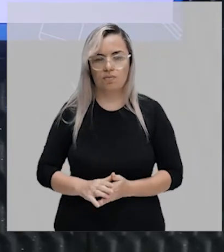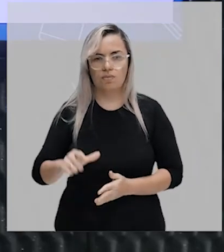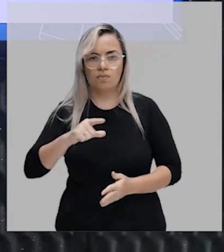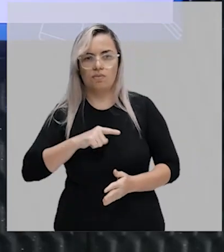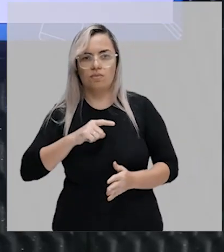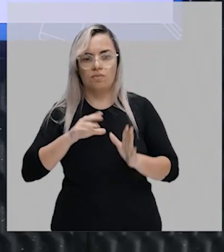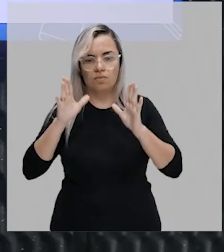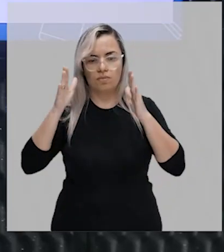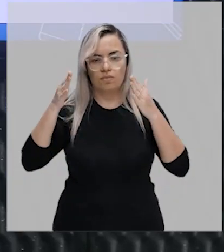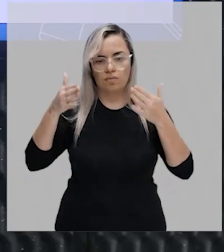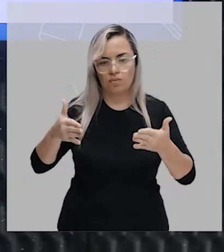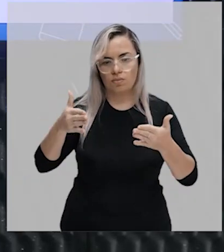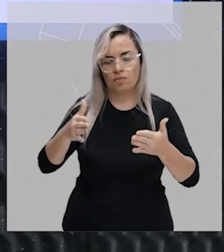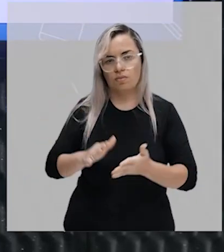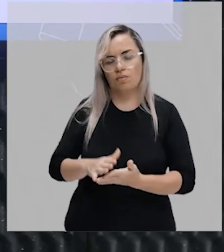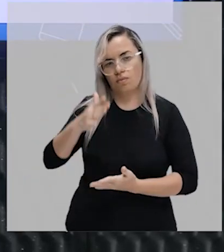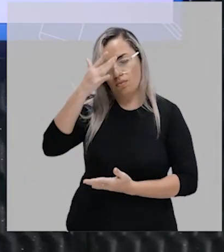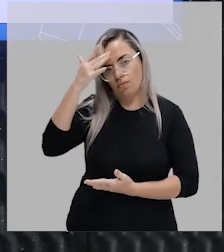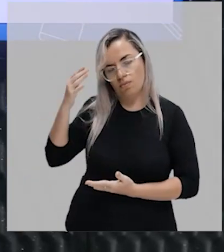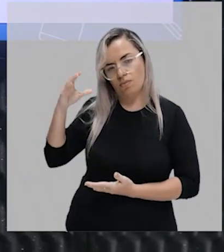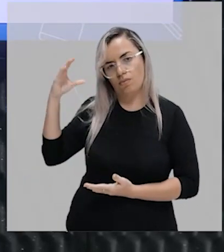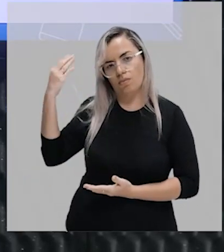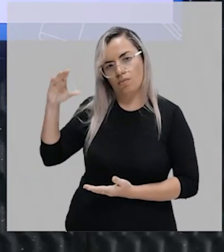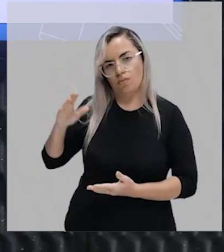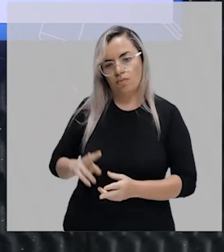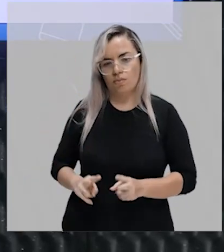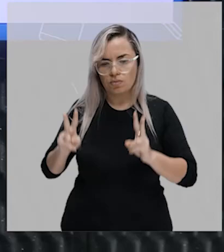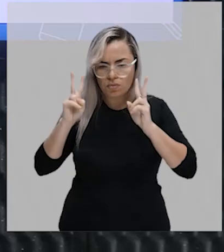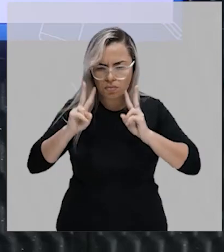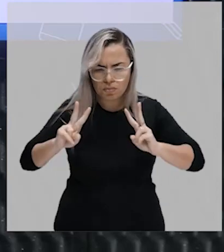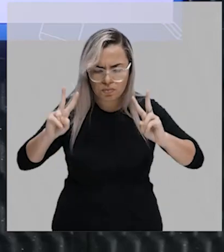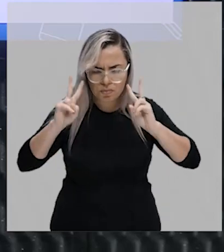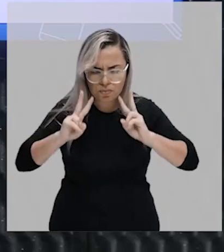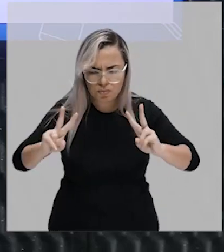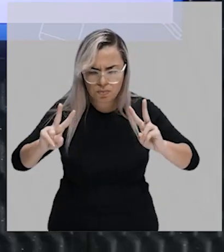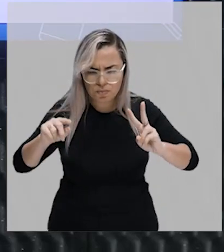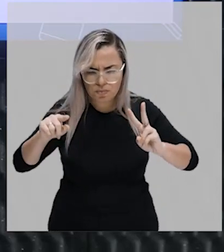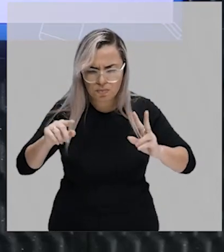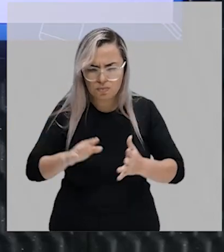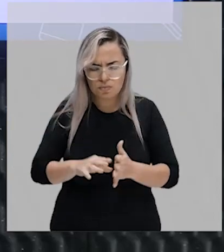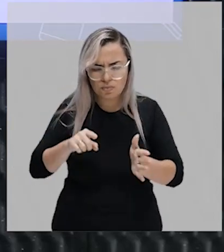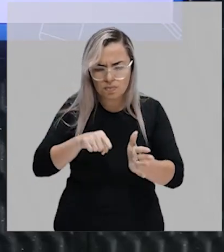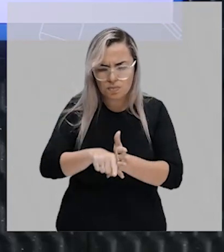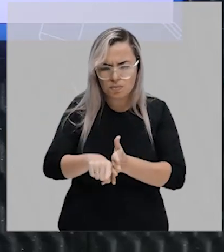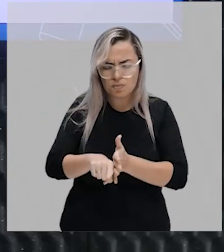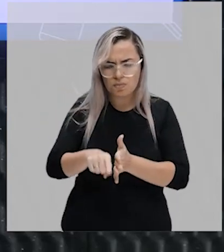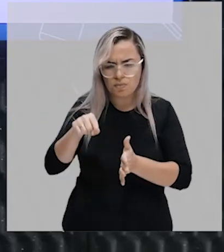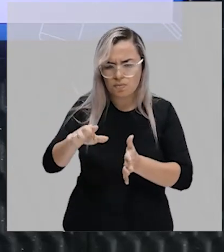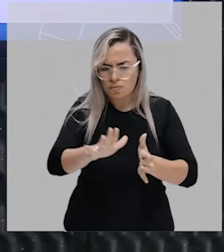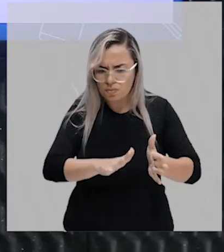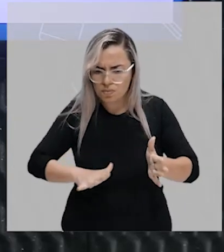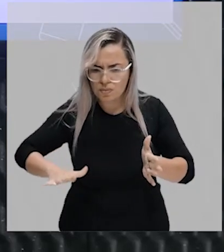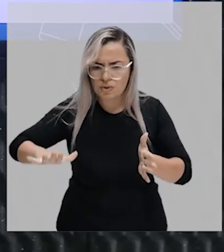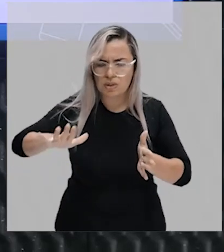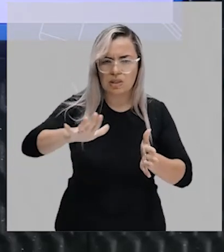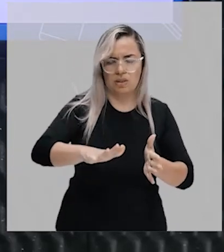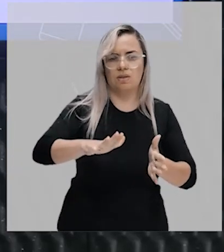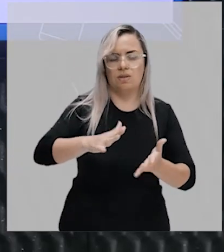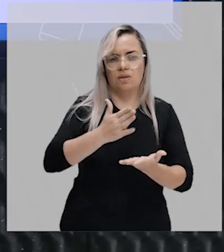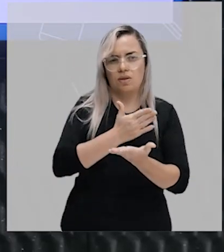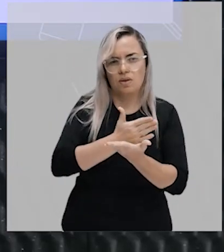determinado cientista ele tem que analisar, é observar um problema na natureza que ele começa